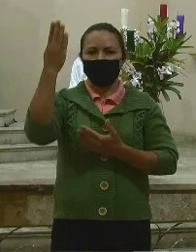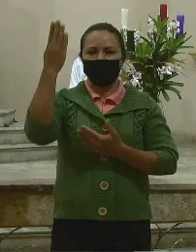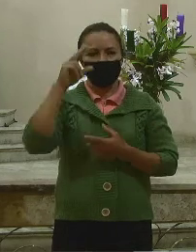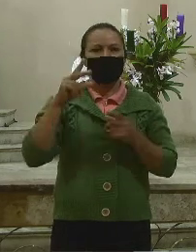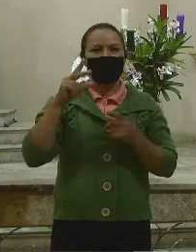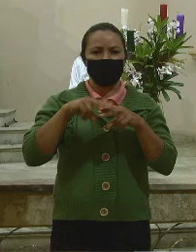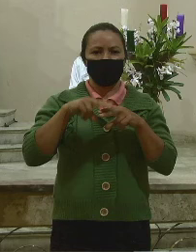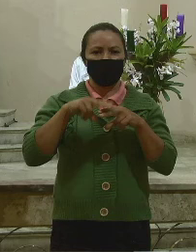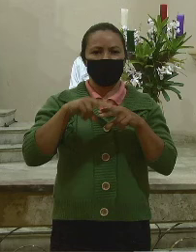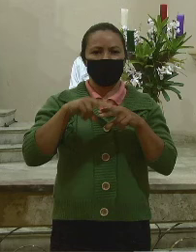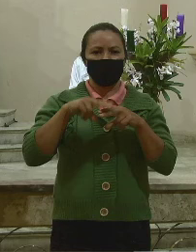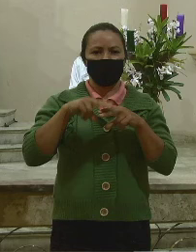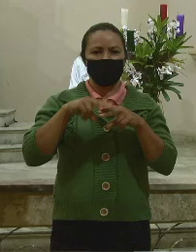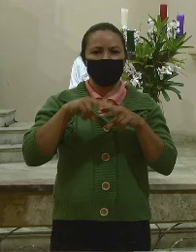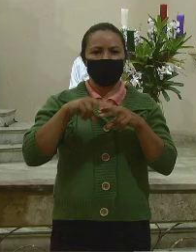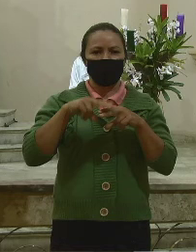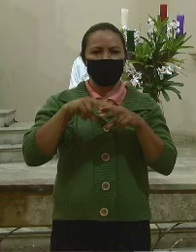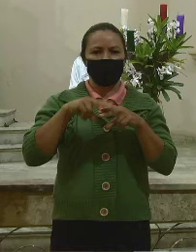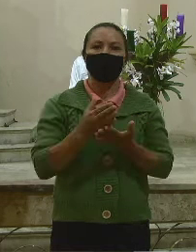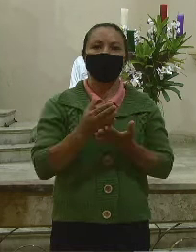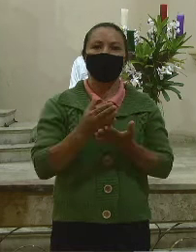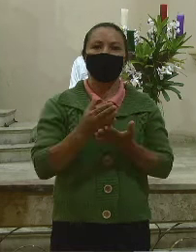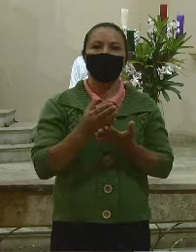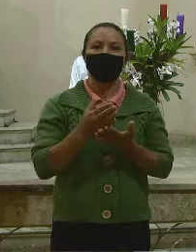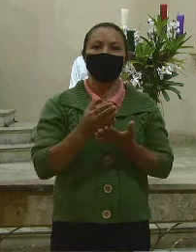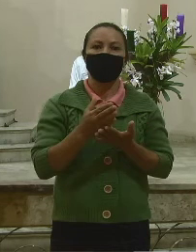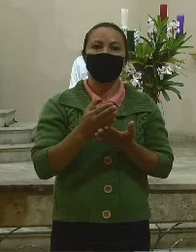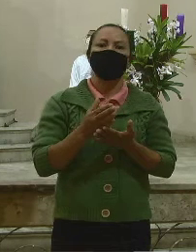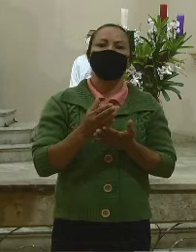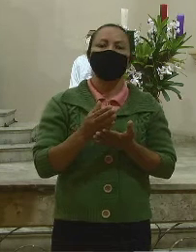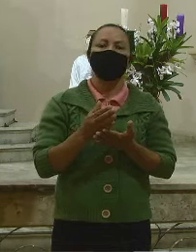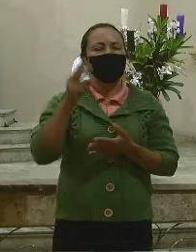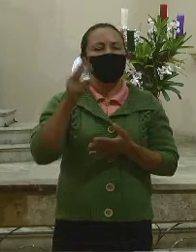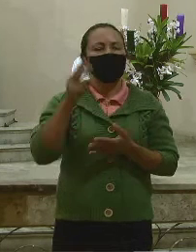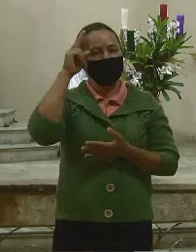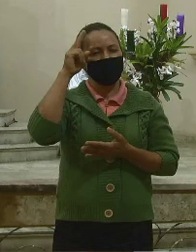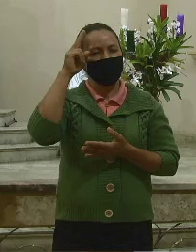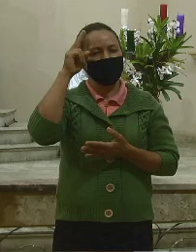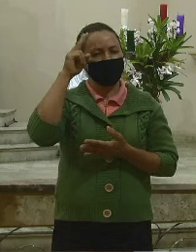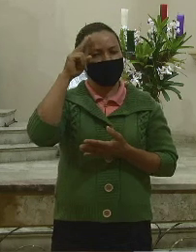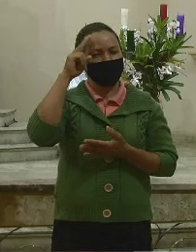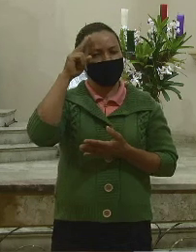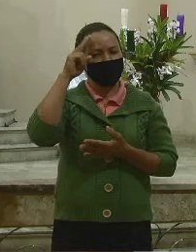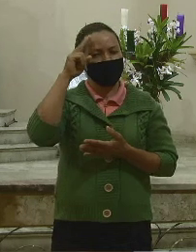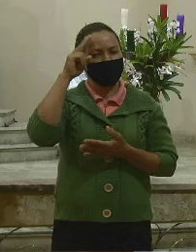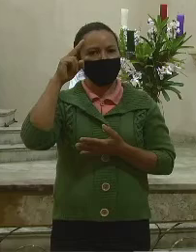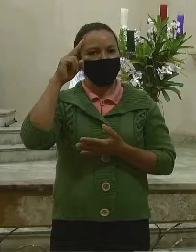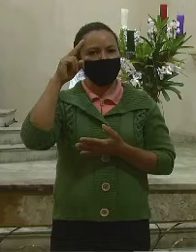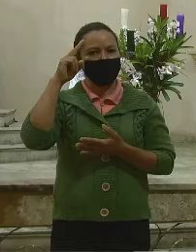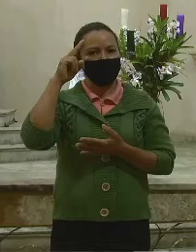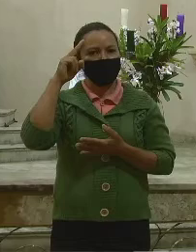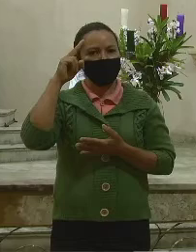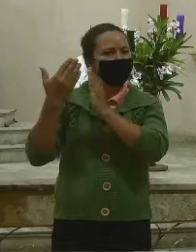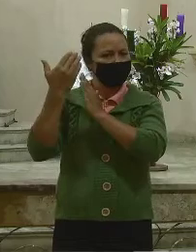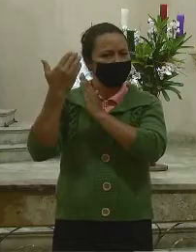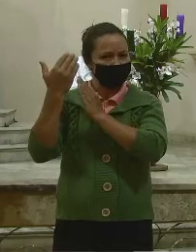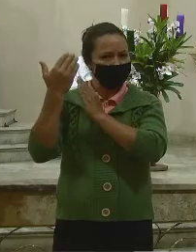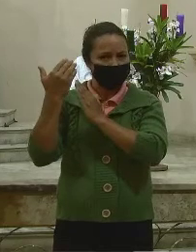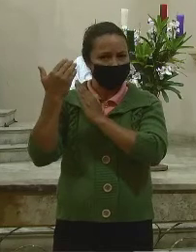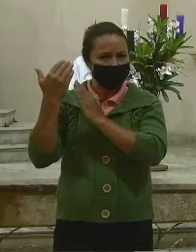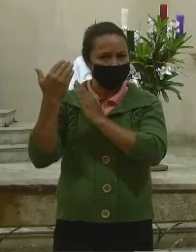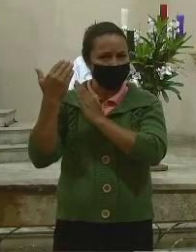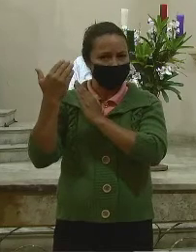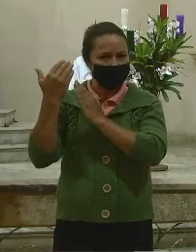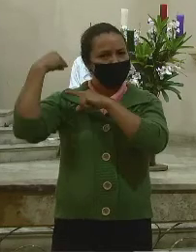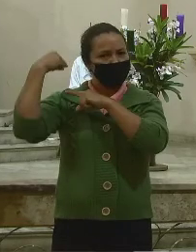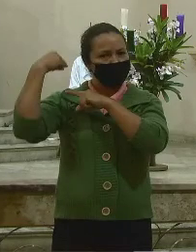começa cultivando a própria memória. Nesses ancestrais e nessas